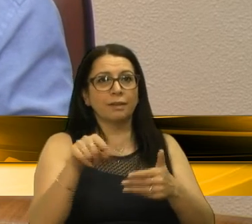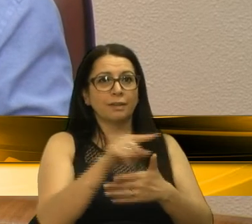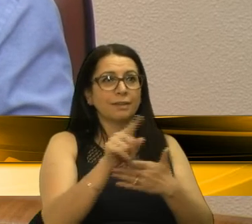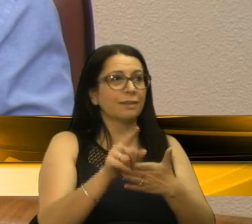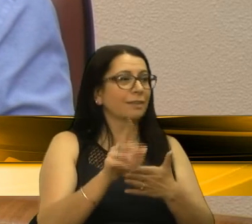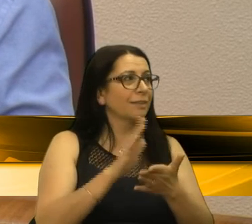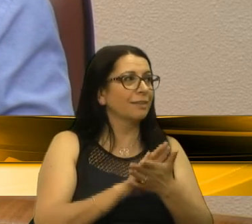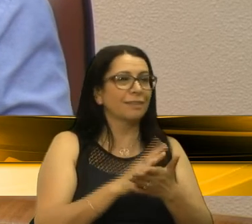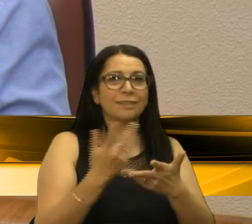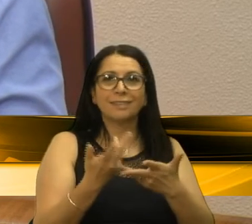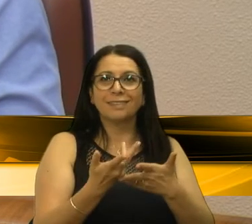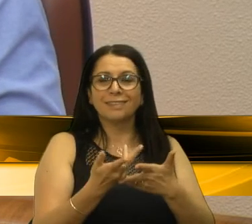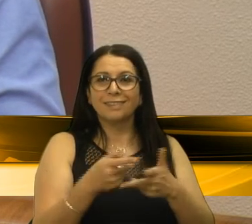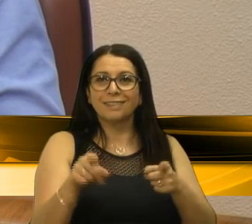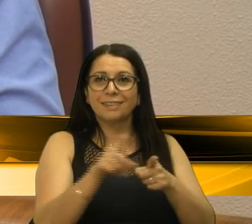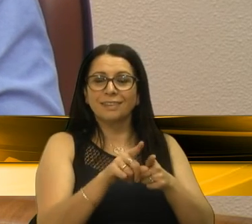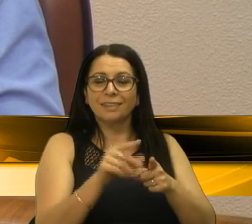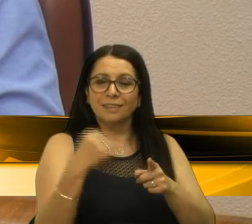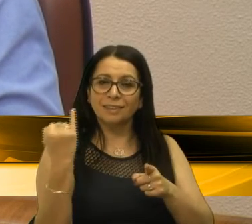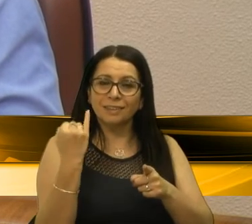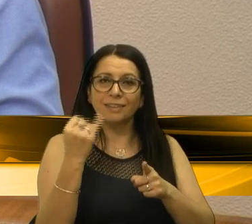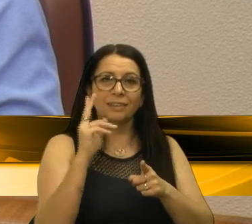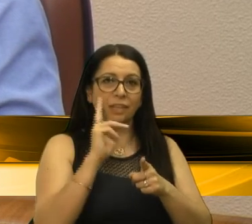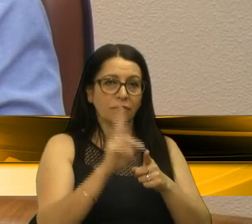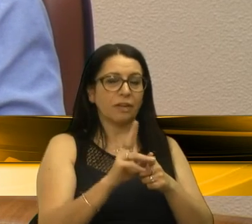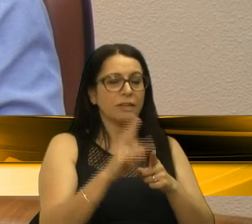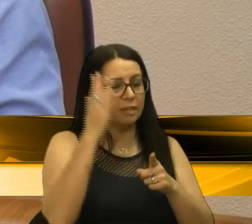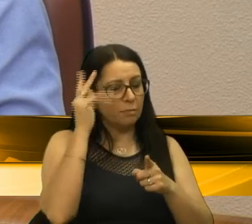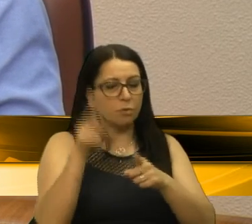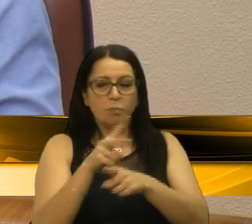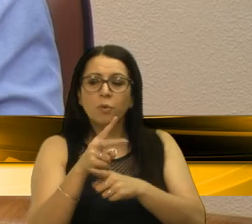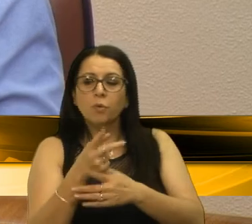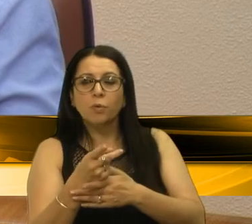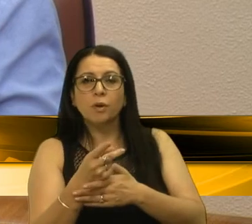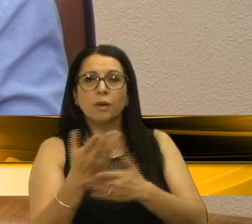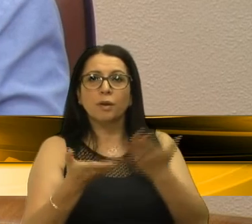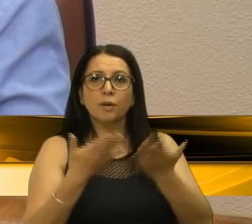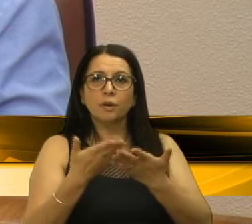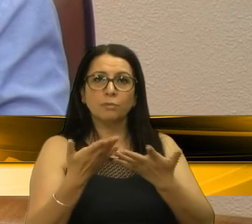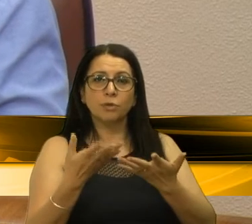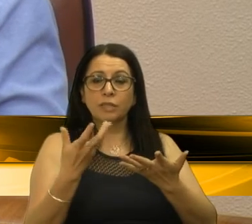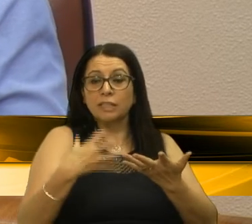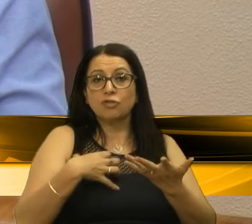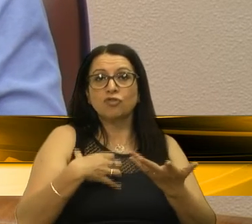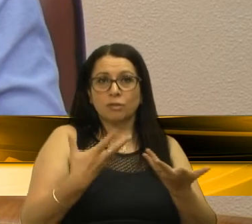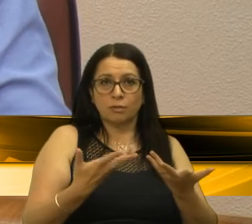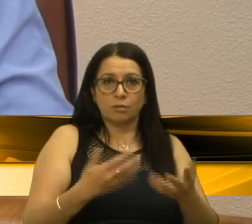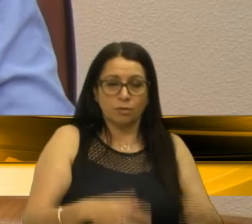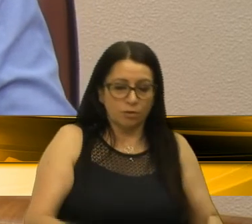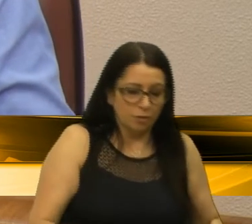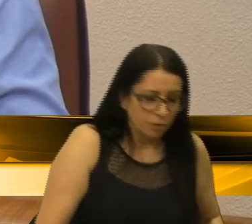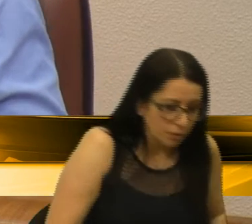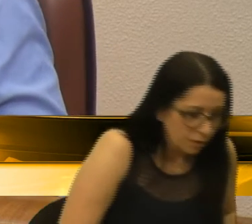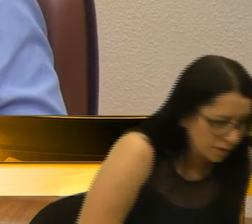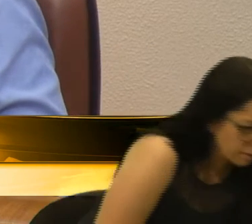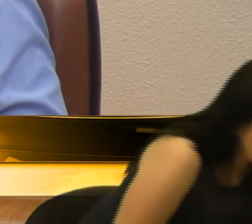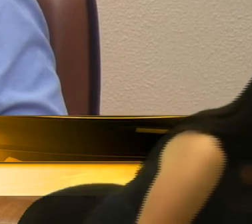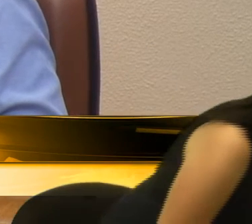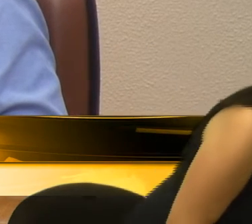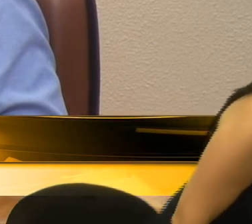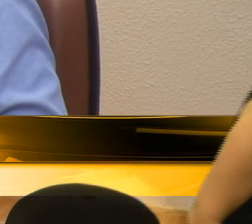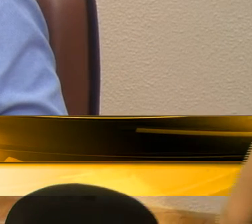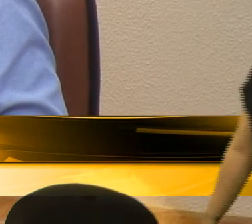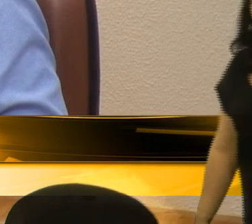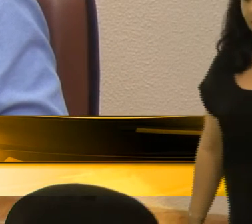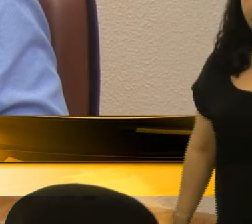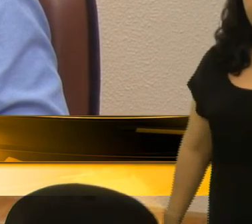cumprirmos aquilo que é o essencial, que a população sabe onde procurar atendimento e de que forma. Doutora Cássia Kuhn, secretário, o senhor fala em